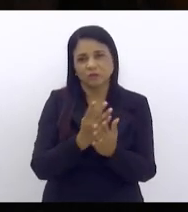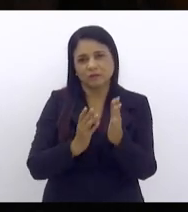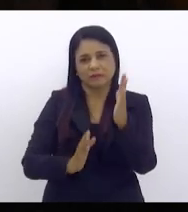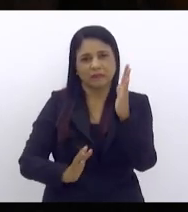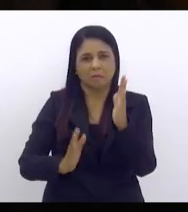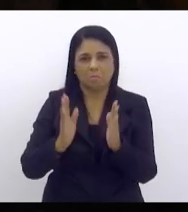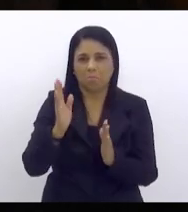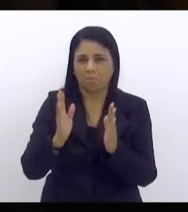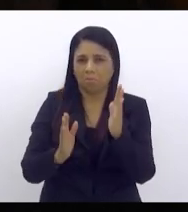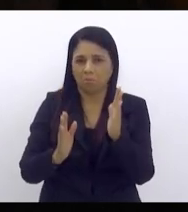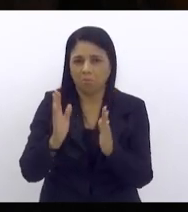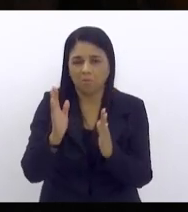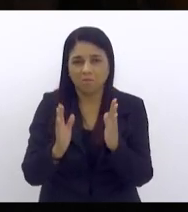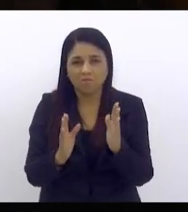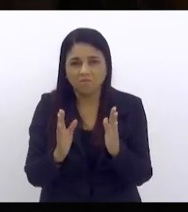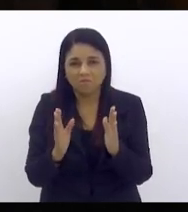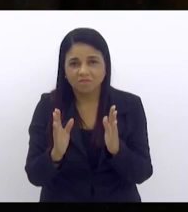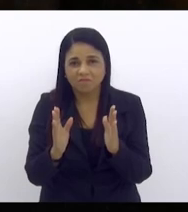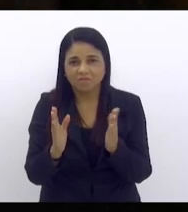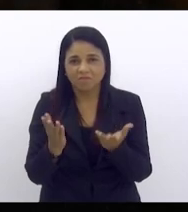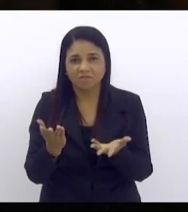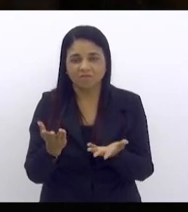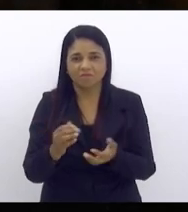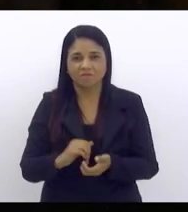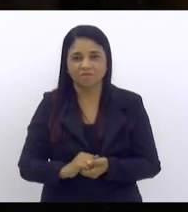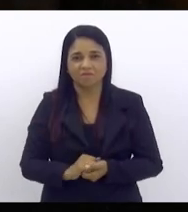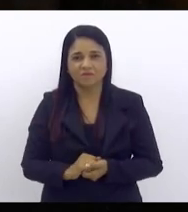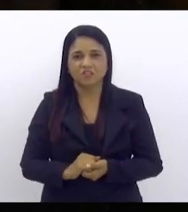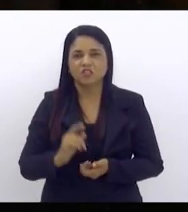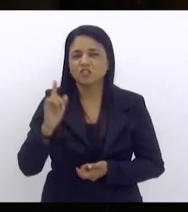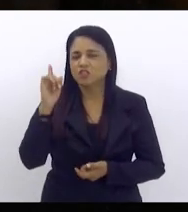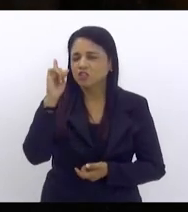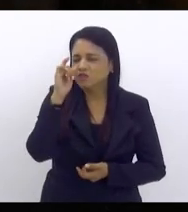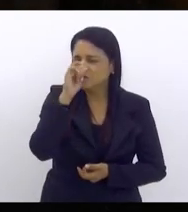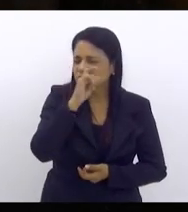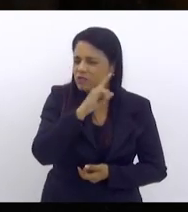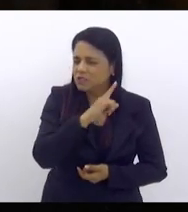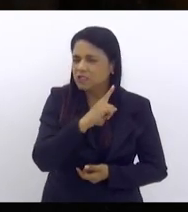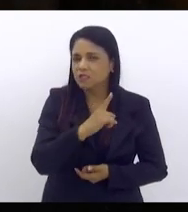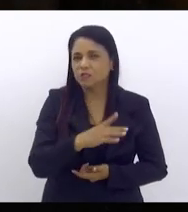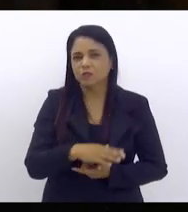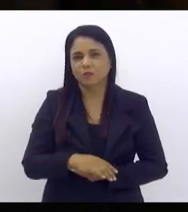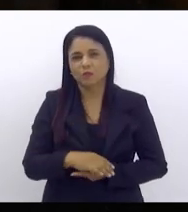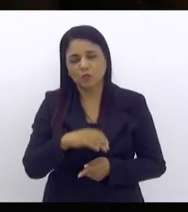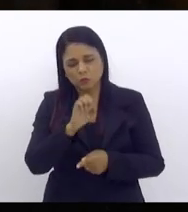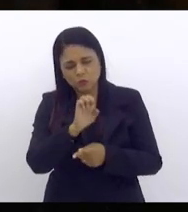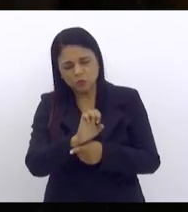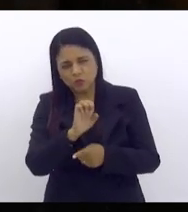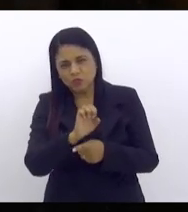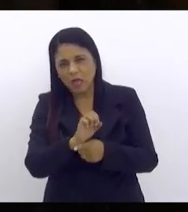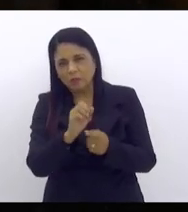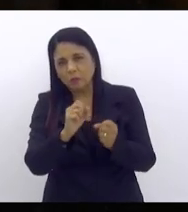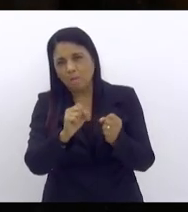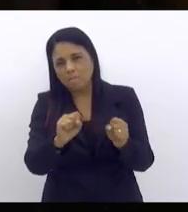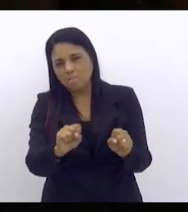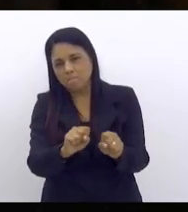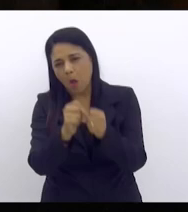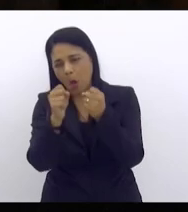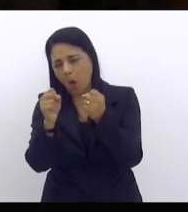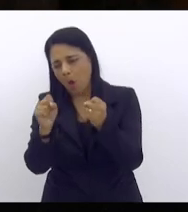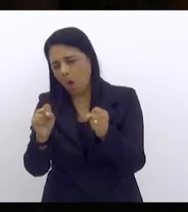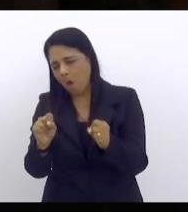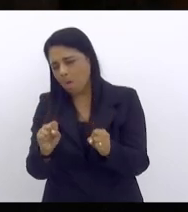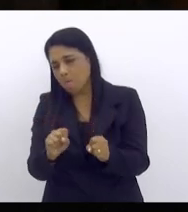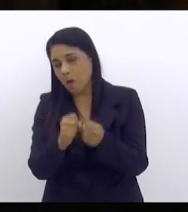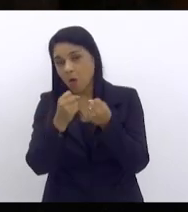um período, senhora deputada, tão difícil, porque o Estado estava quebrado. Por isso